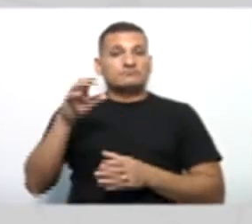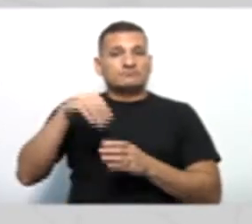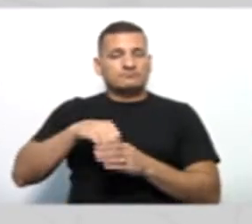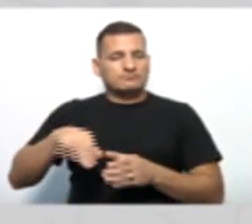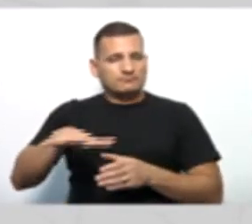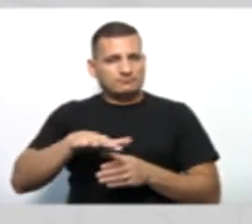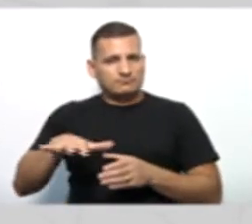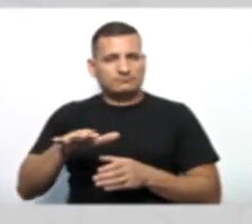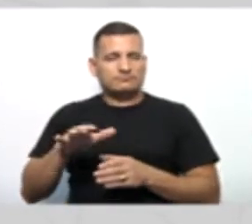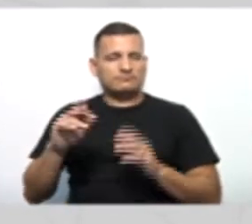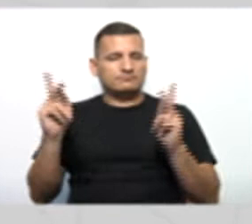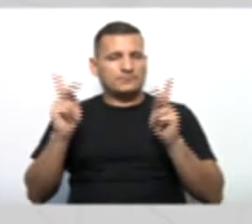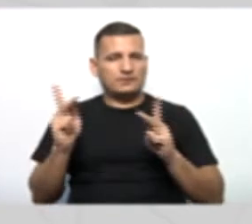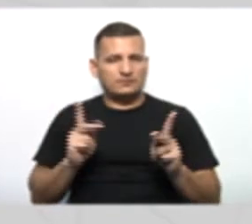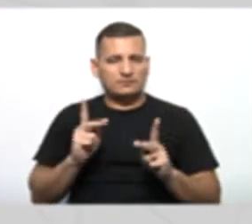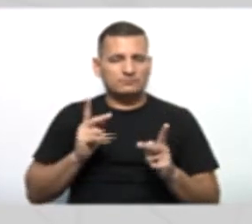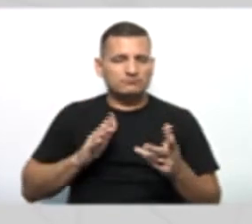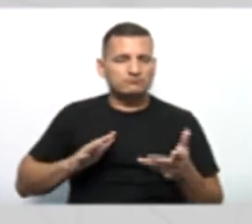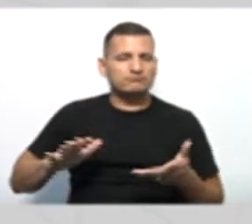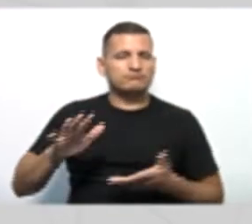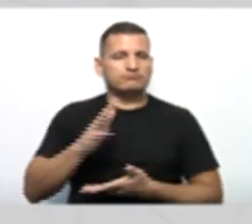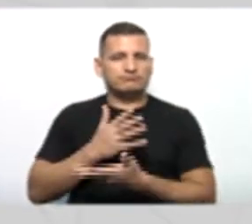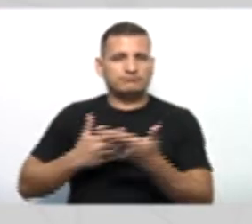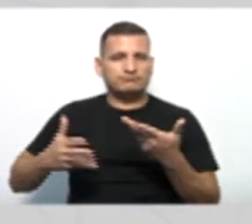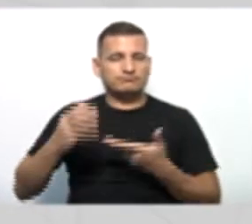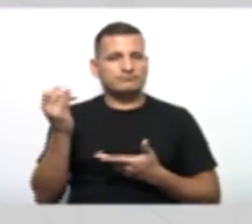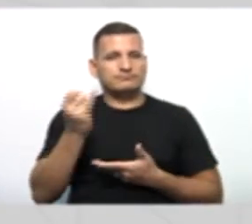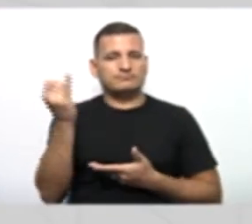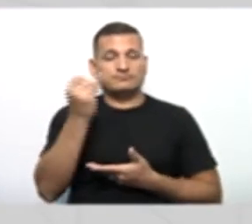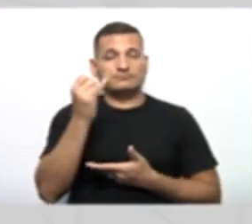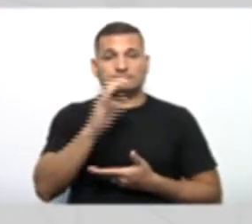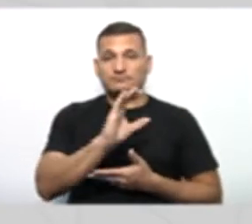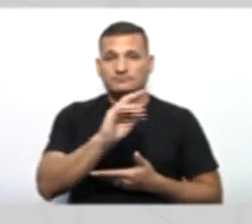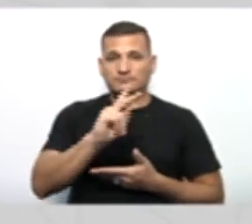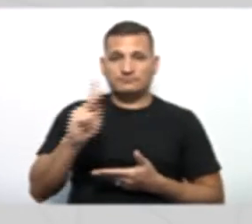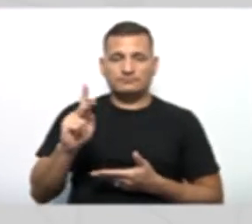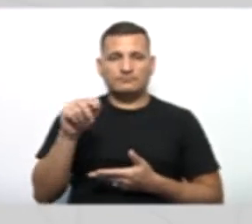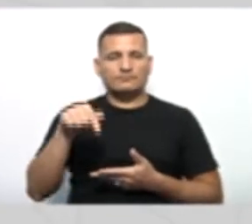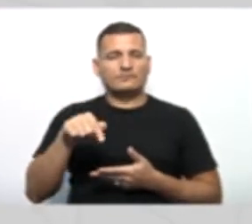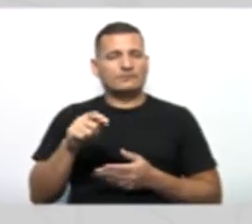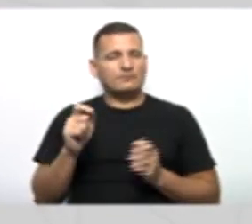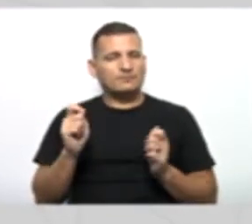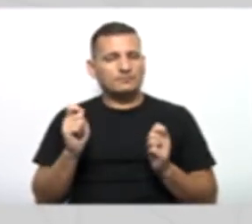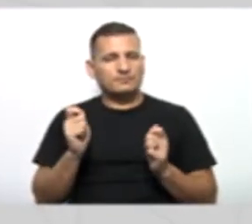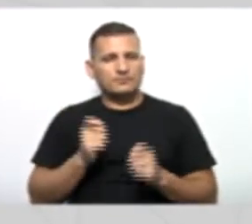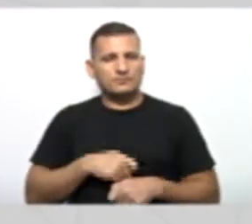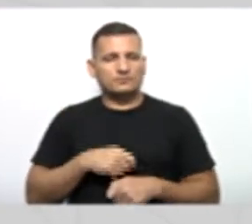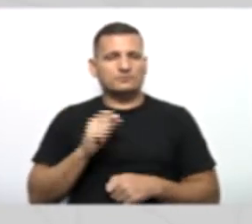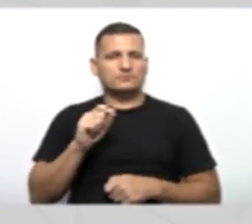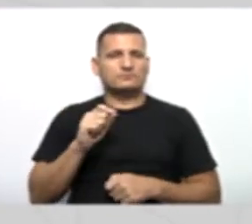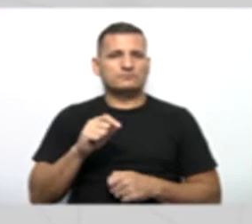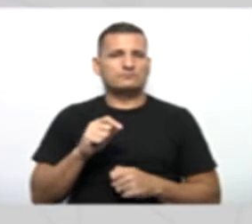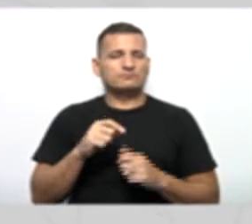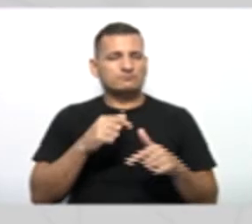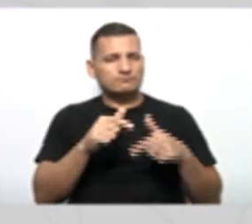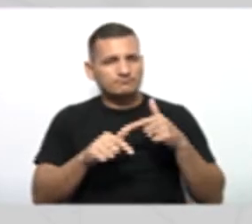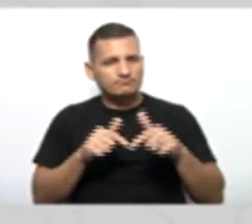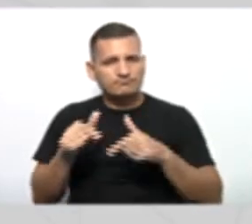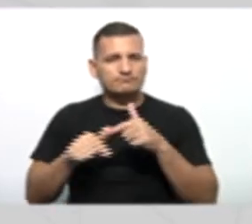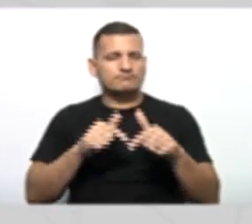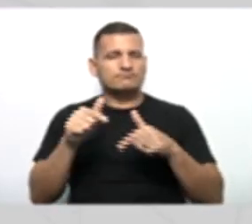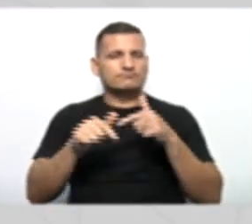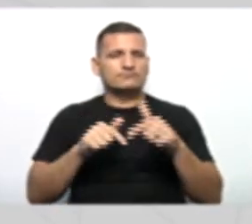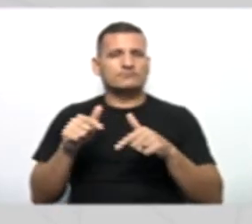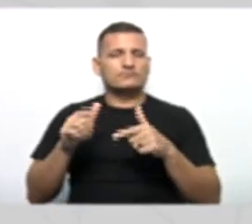dentro do ambiente é fundamental para que a cooperativa ela possa funcionar harmonicamente